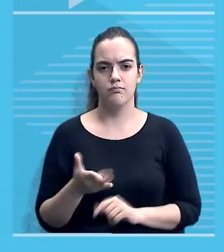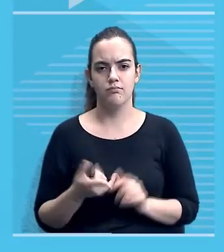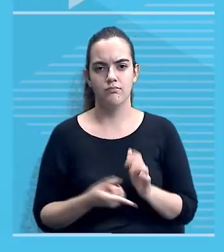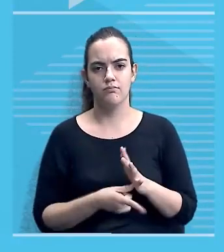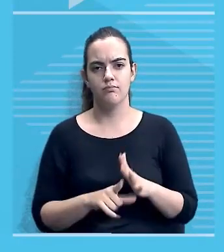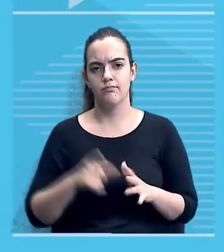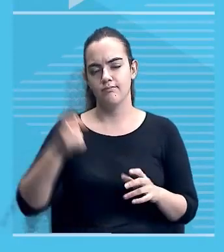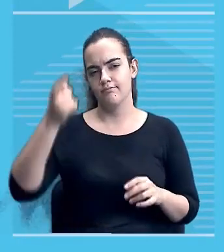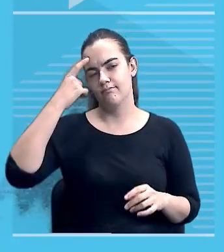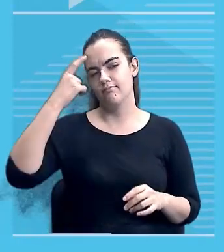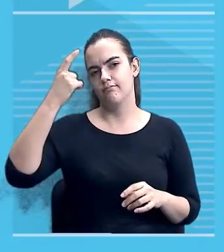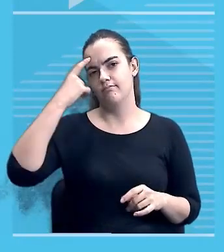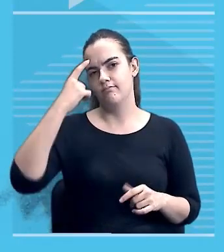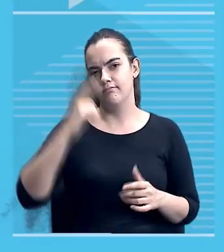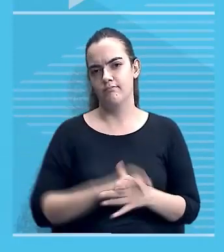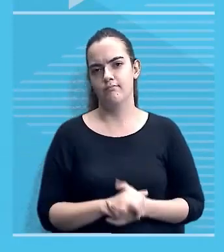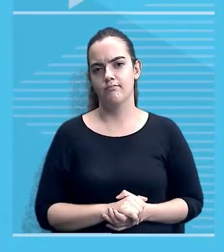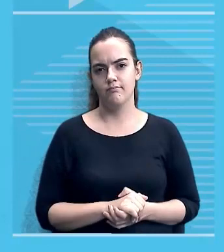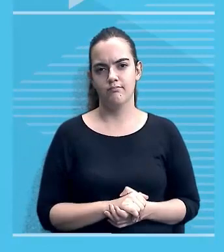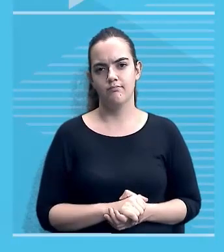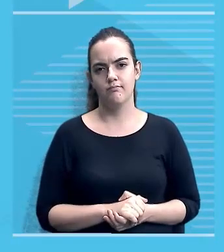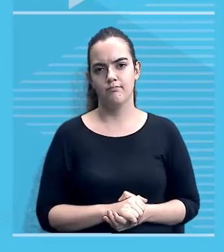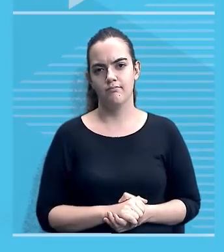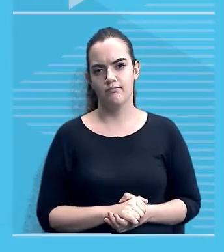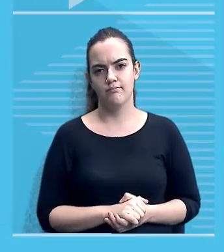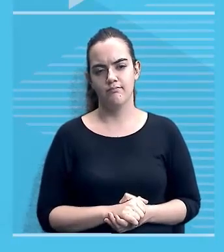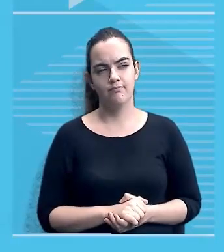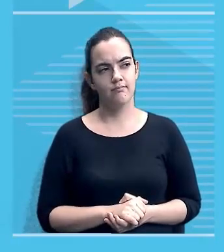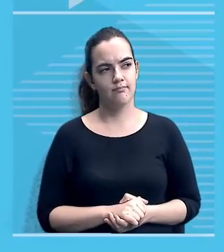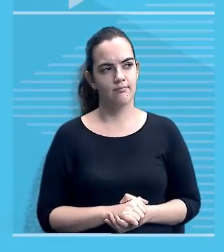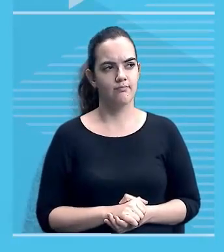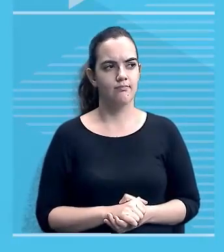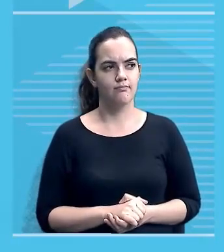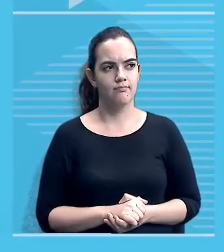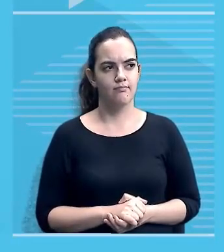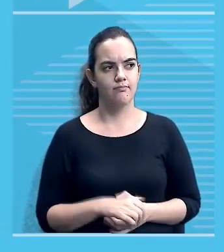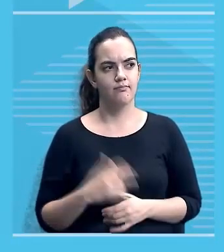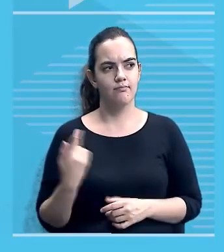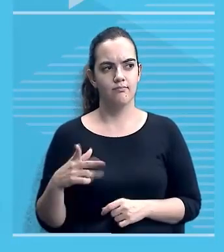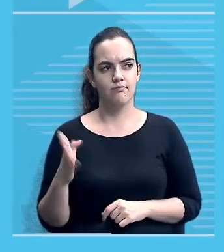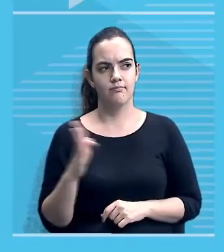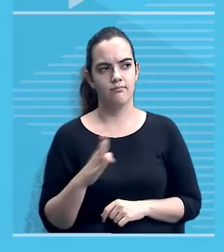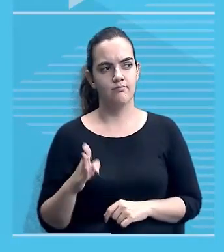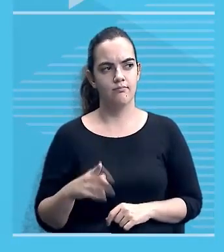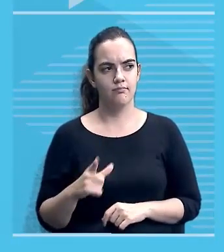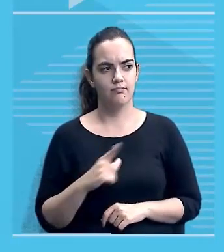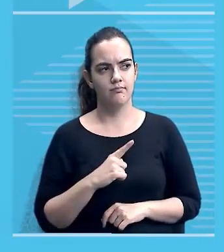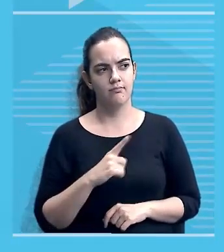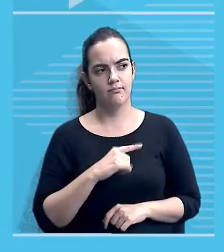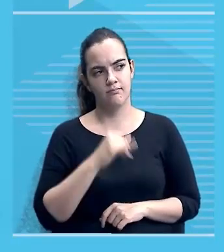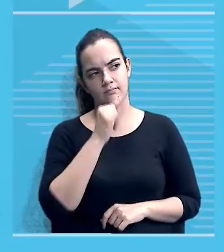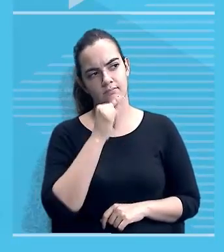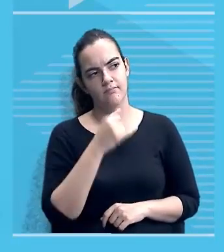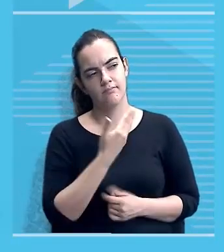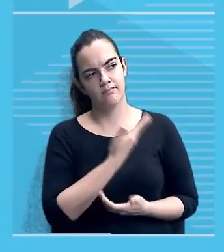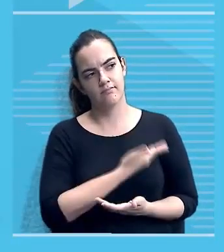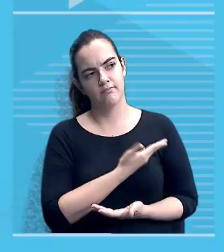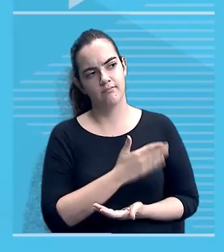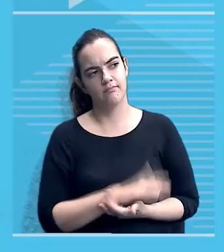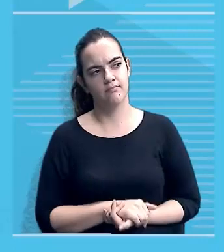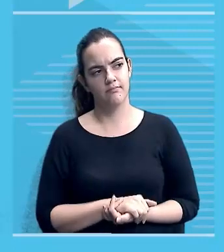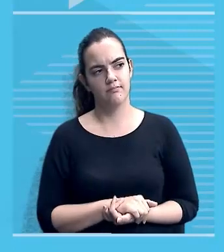ter sido pensada para ser cidade né então aqui no Brasil são exemplos aí de cidades planejadas né